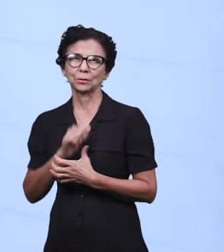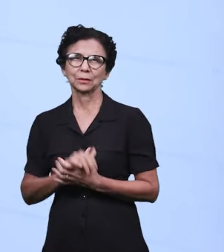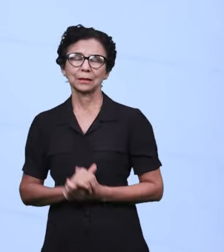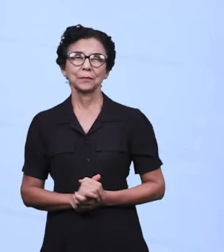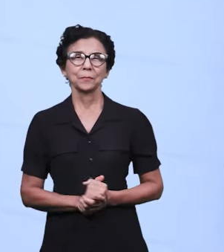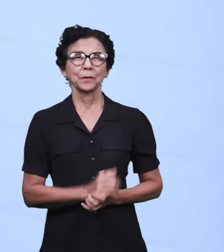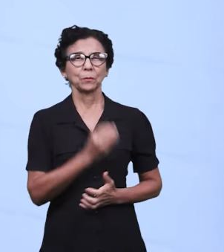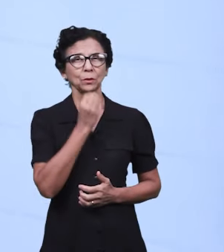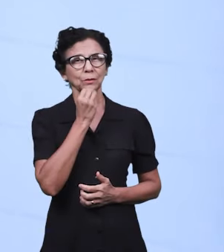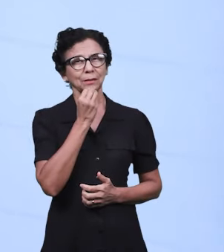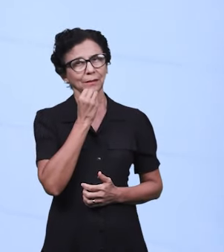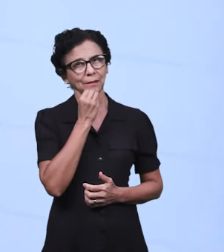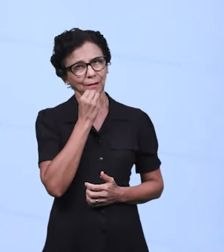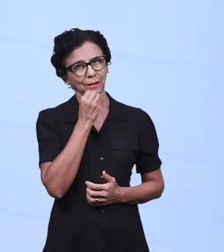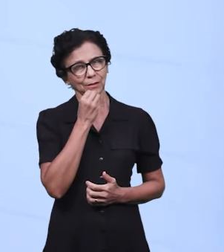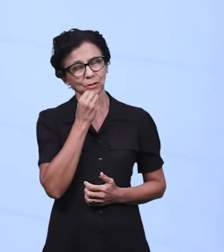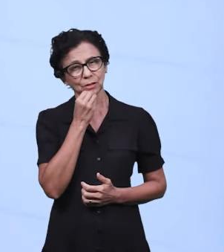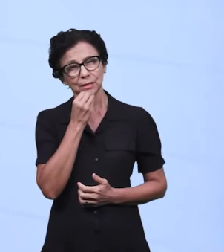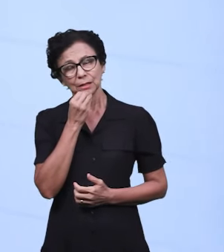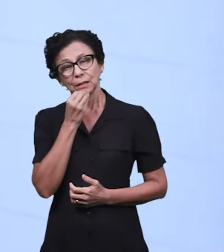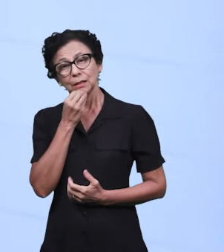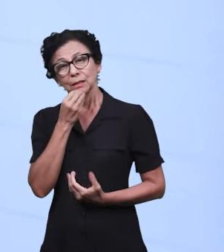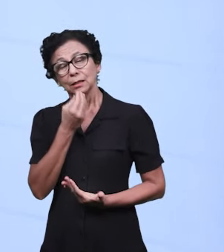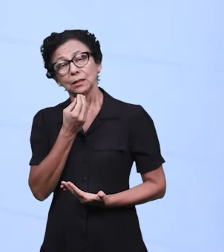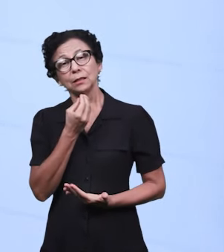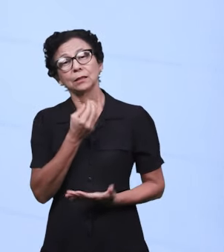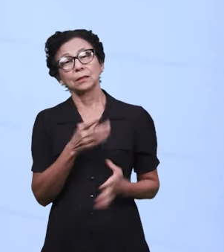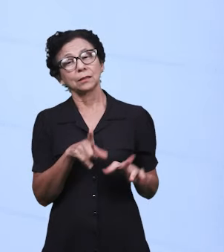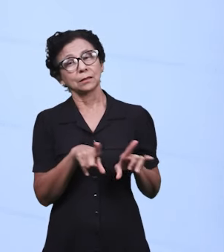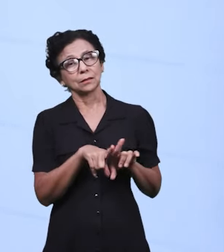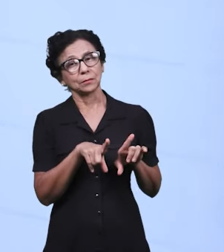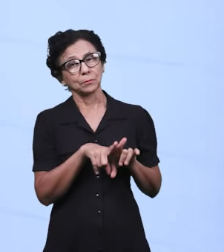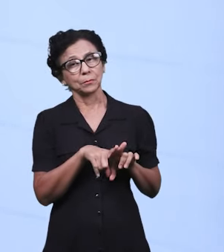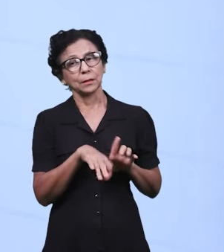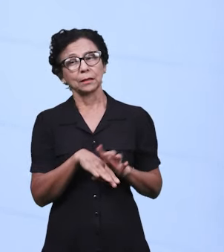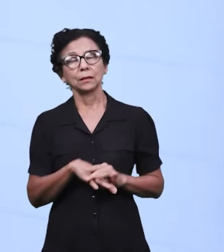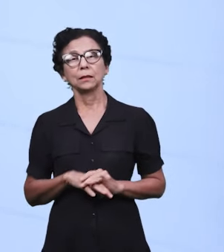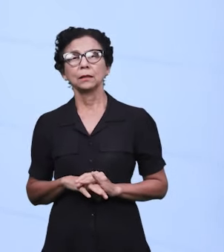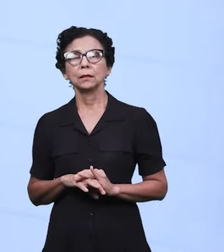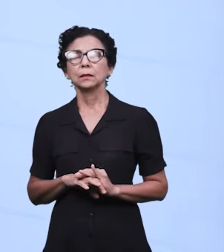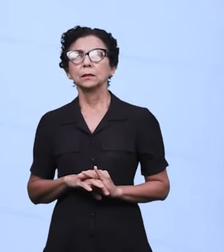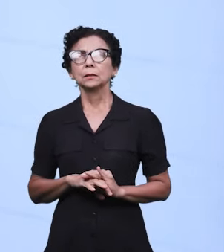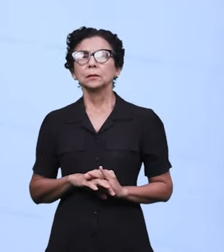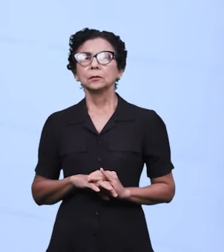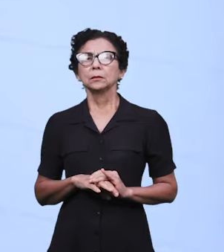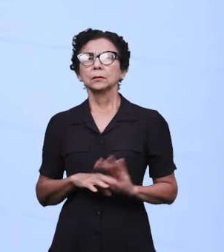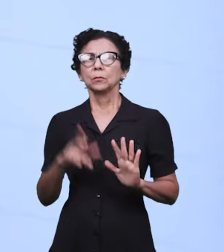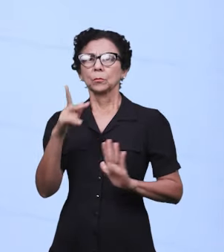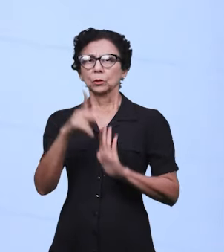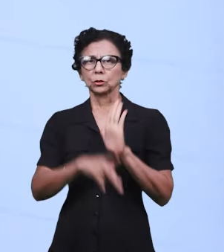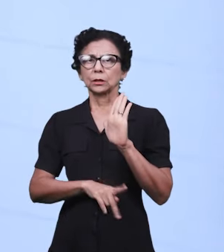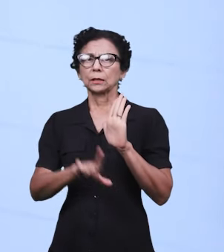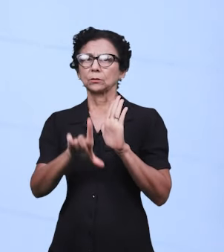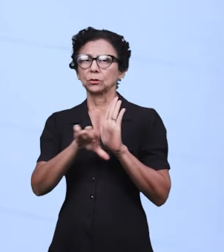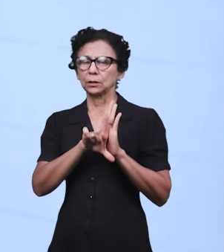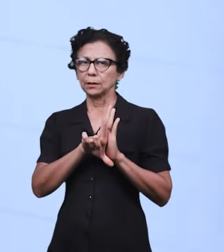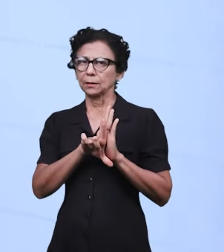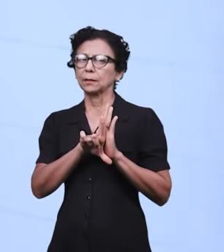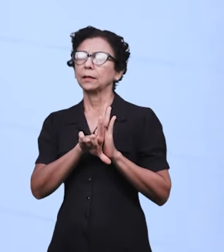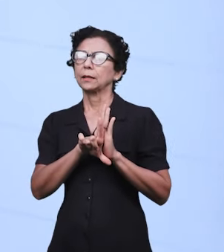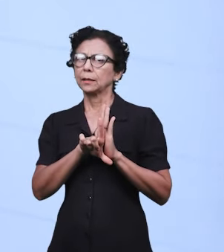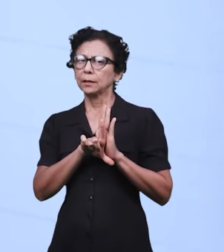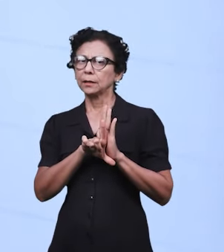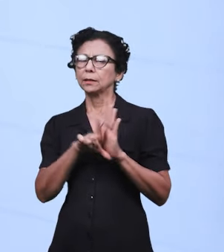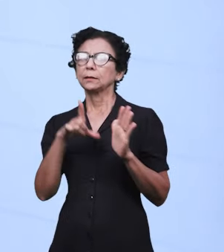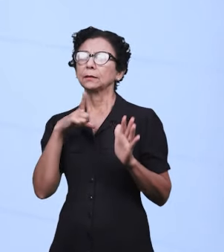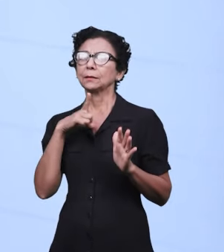E lembrando, né, ou colocando aqui, que existe um projeto de lei, e eu quero assim ressaltar